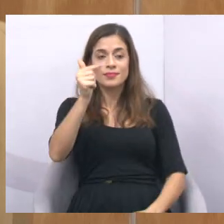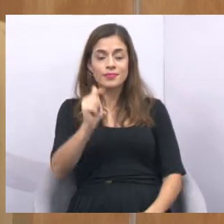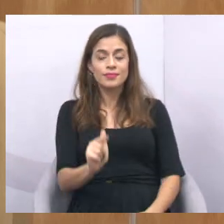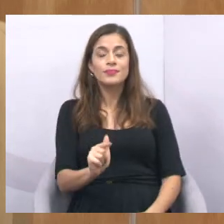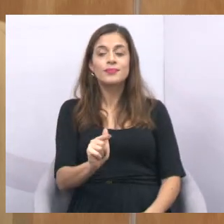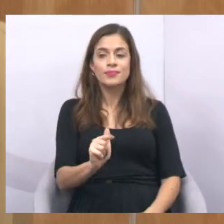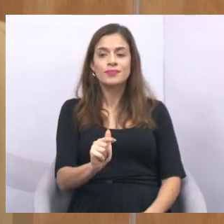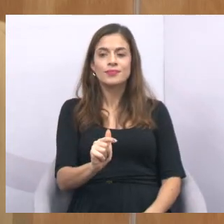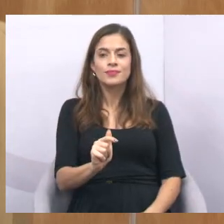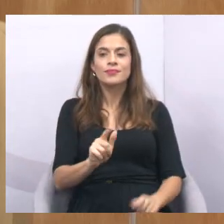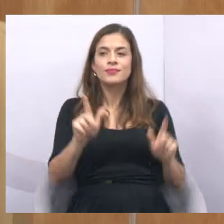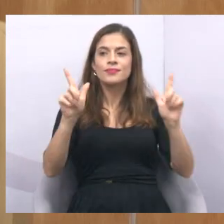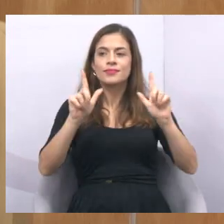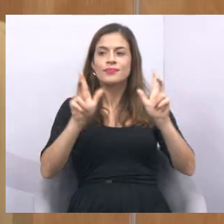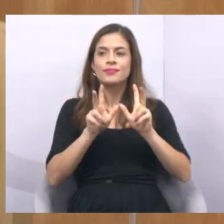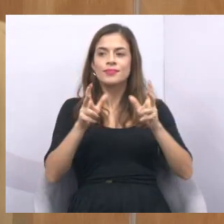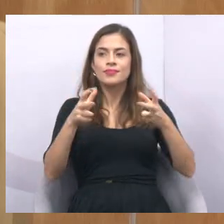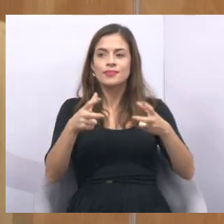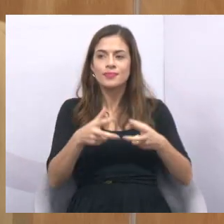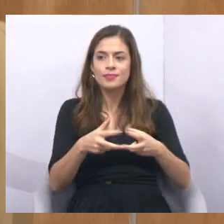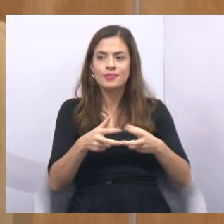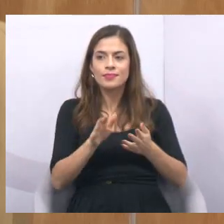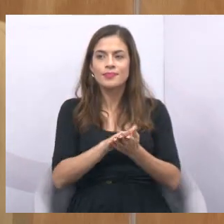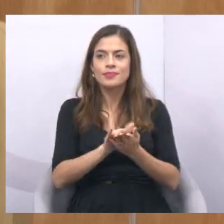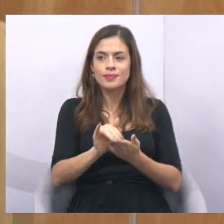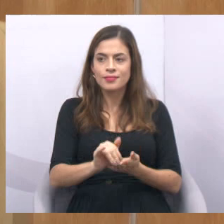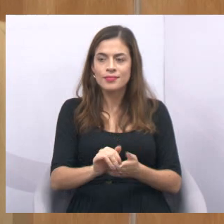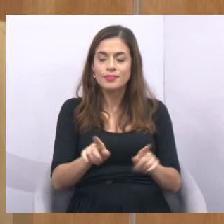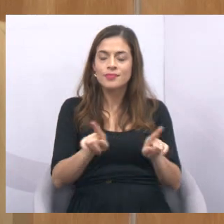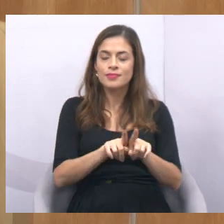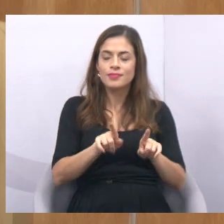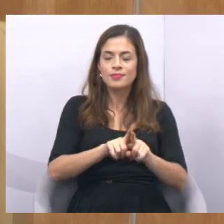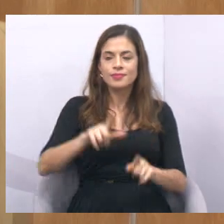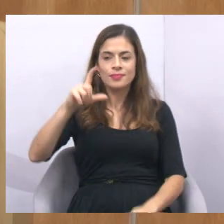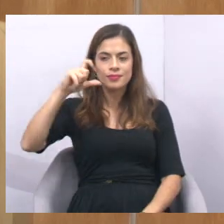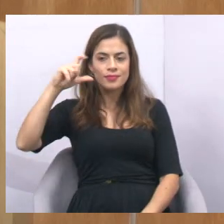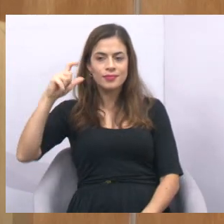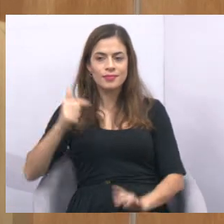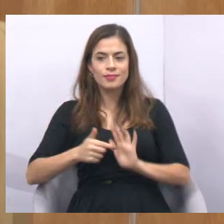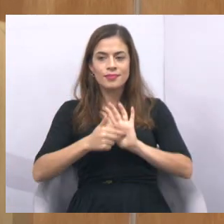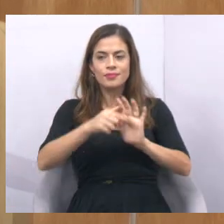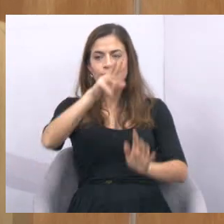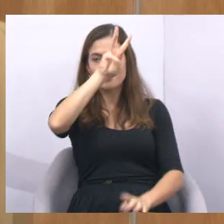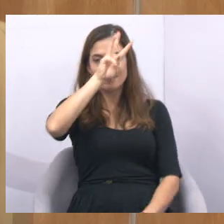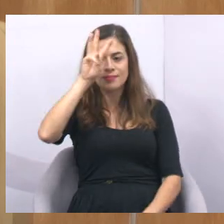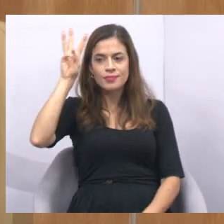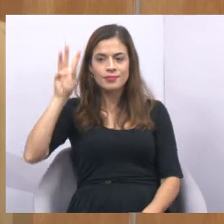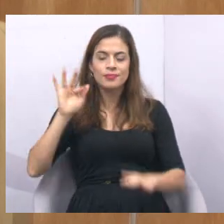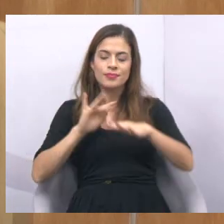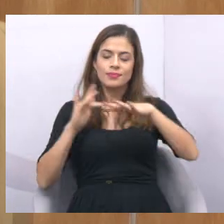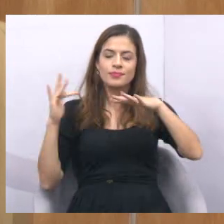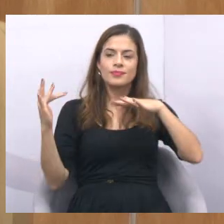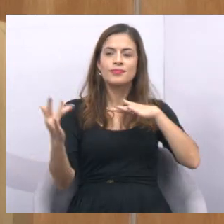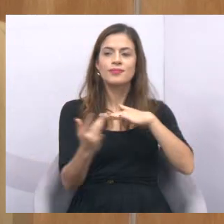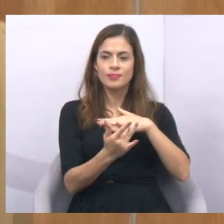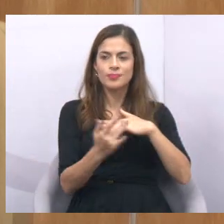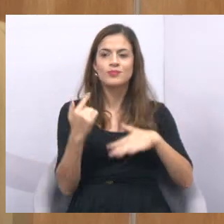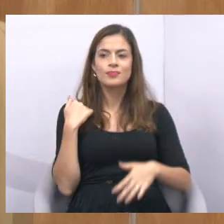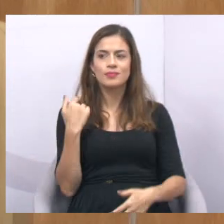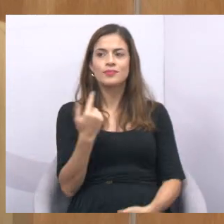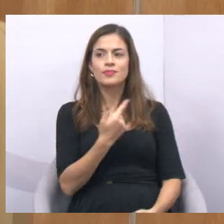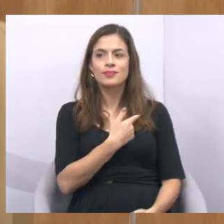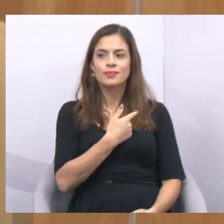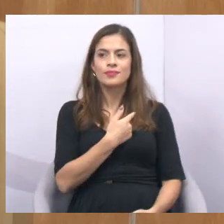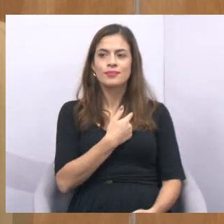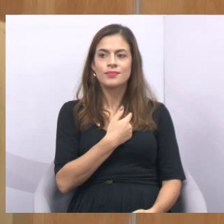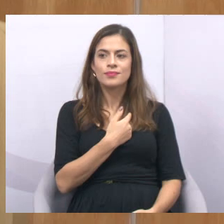Câmara Jacareí e as nossas fotos oficiais também estarão disponíveis tanto em nosso site quanto em nossas redes sociais.